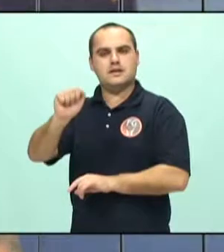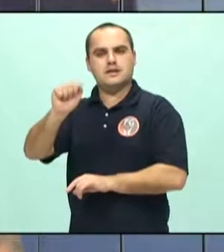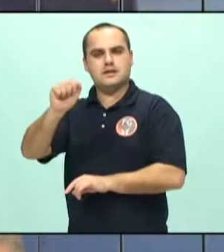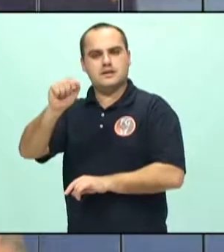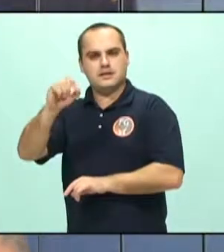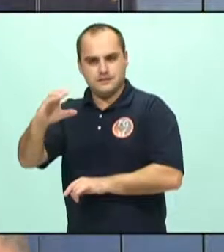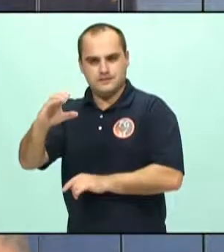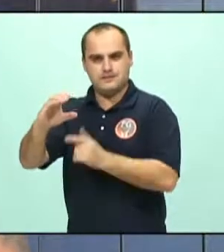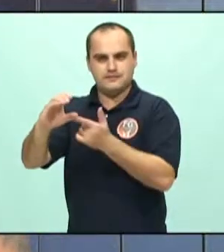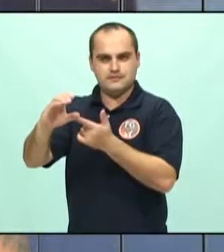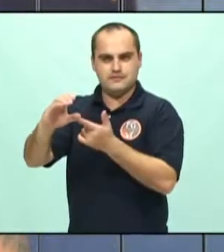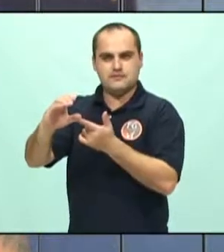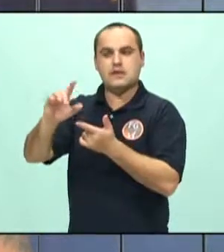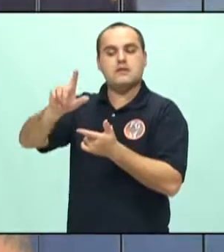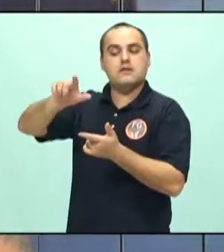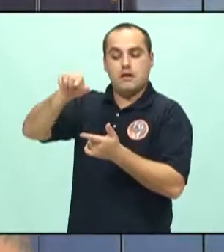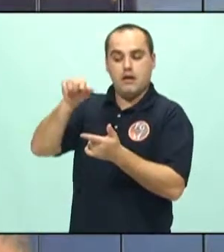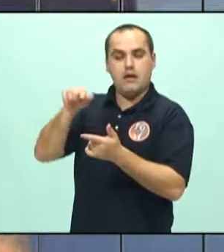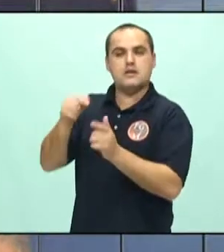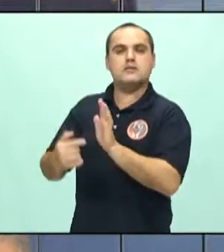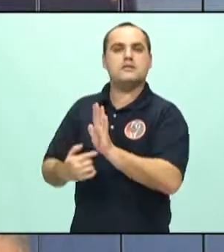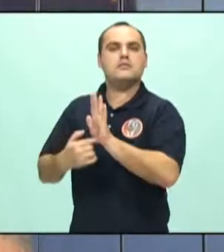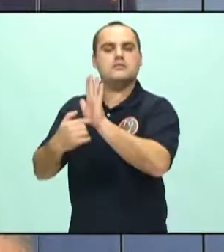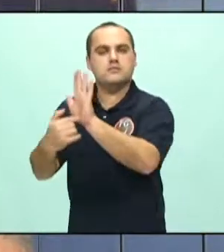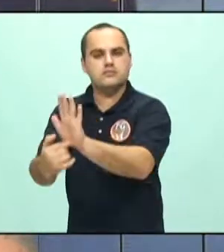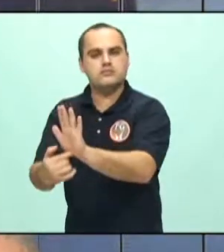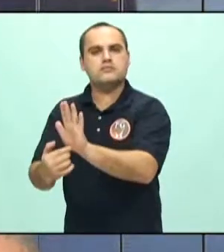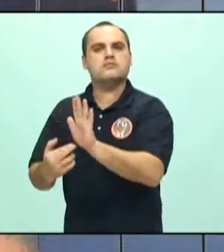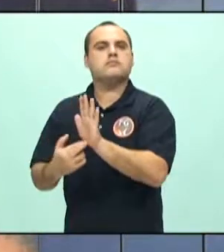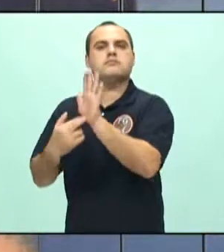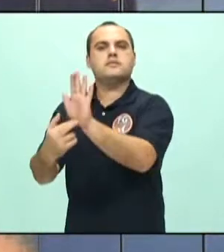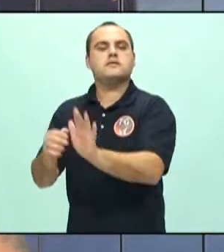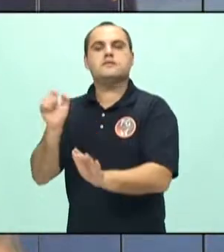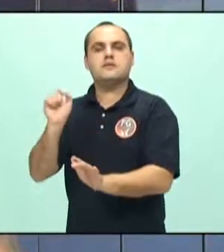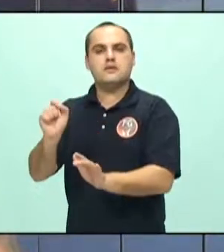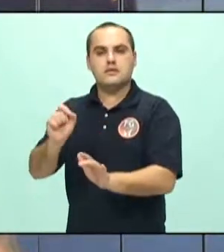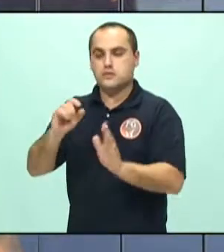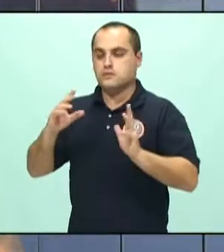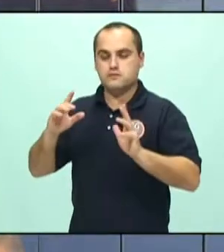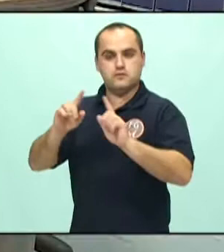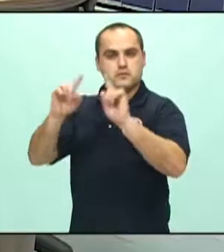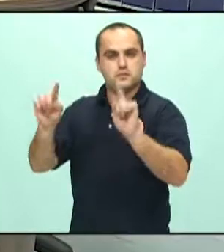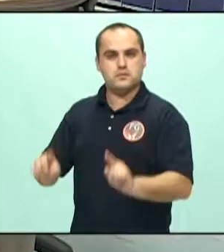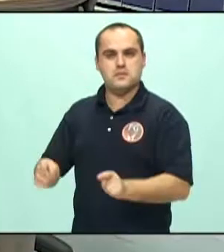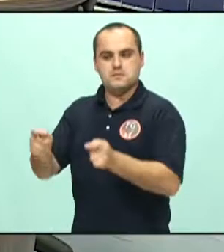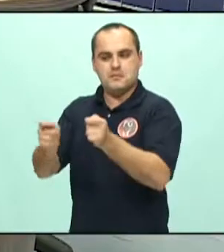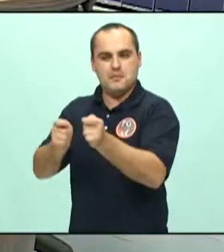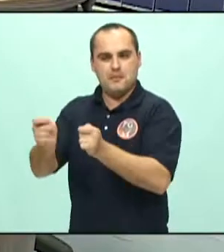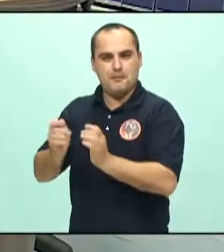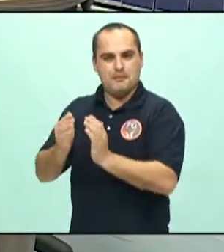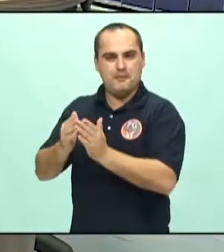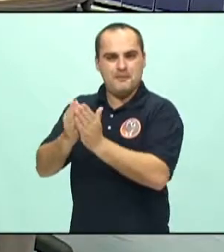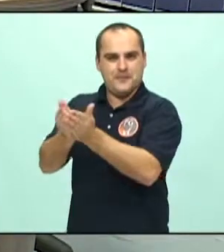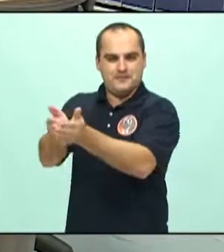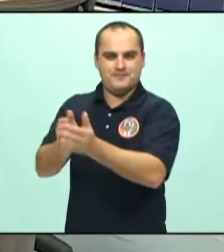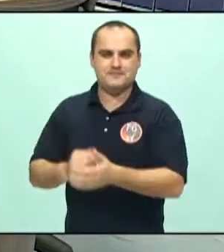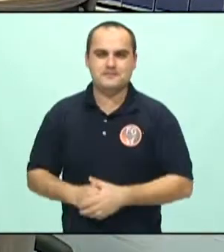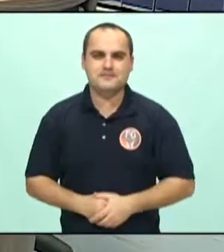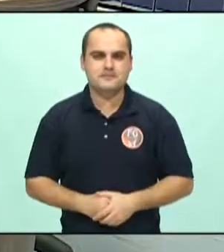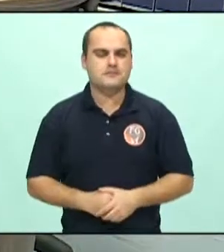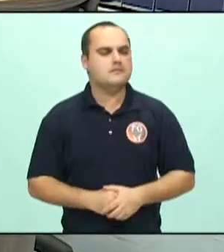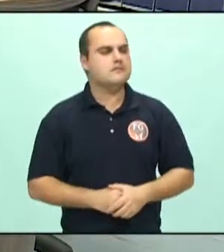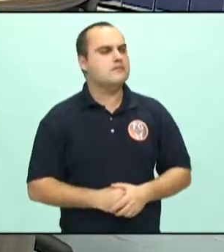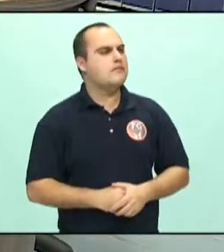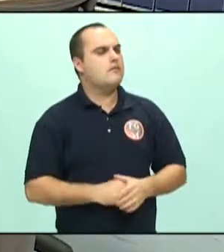sindicato que representa os servidores da administração portuária. E como que funciona? Eles são